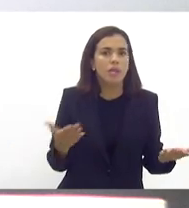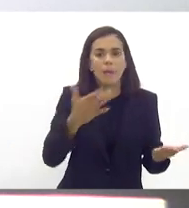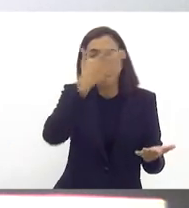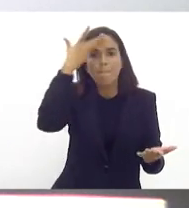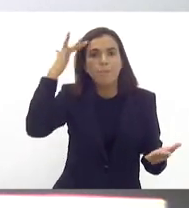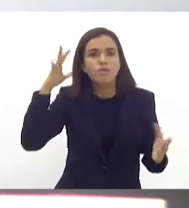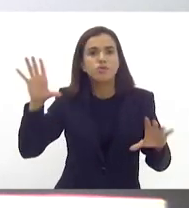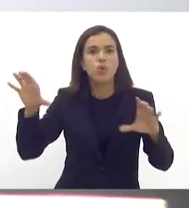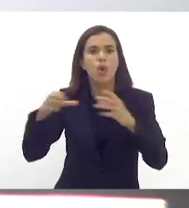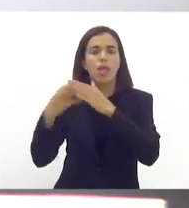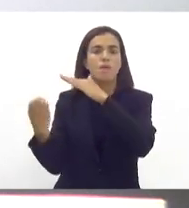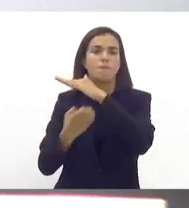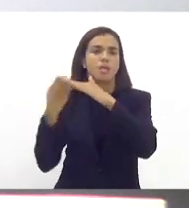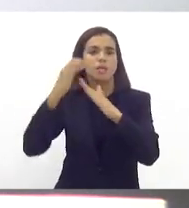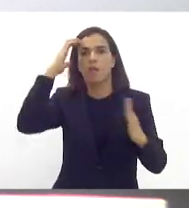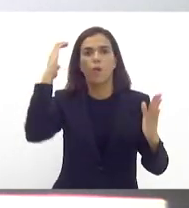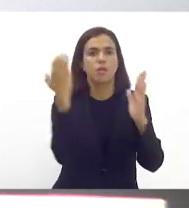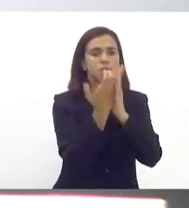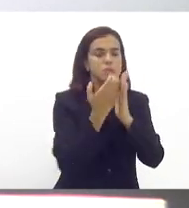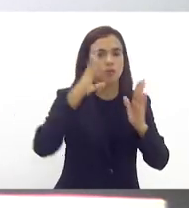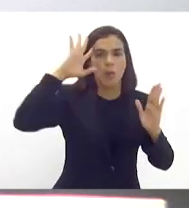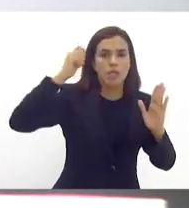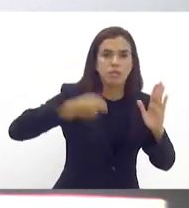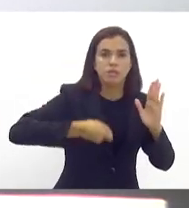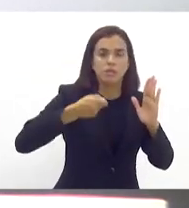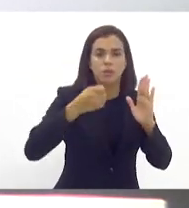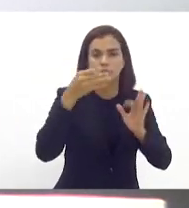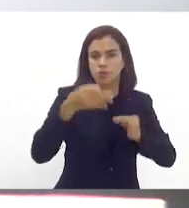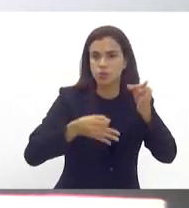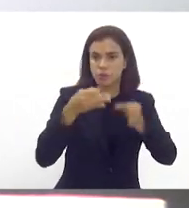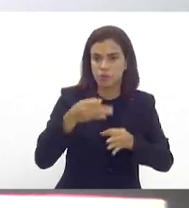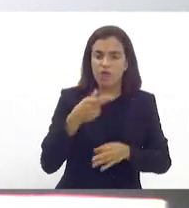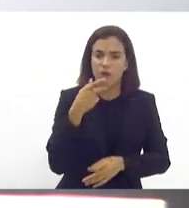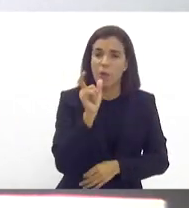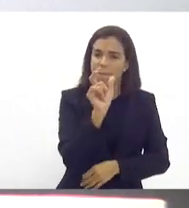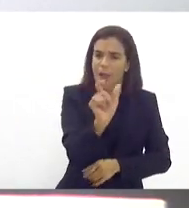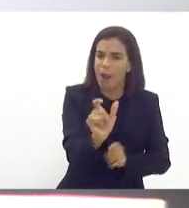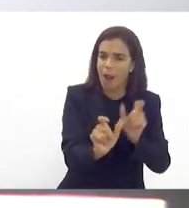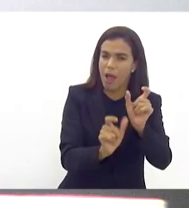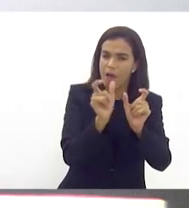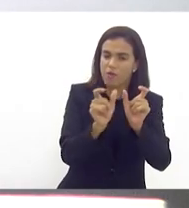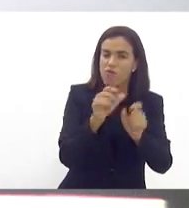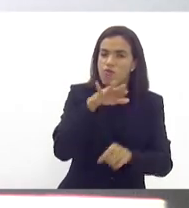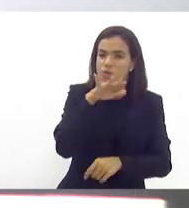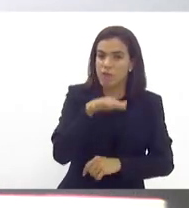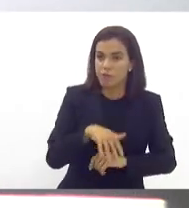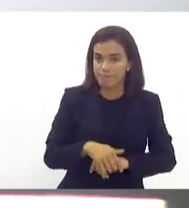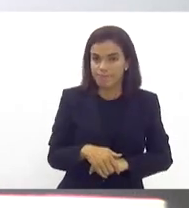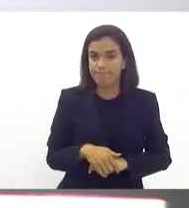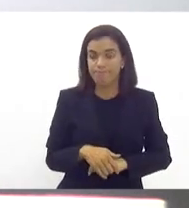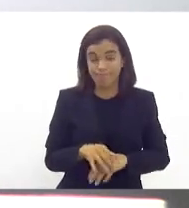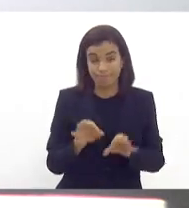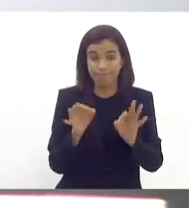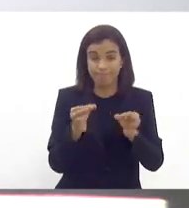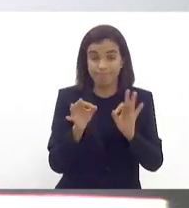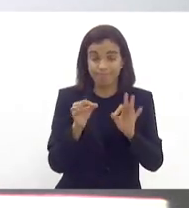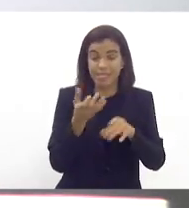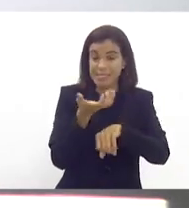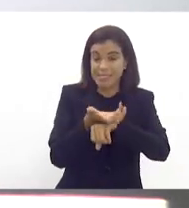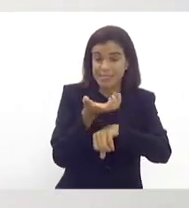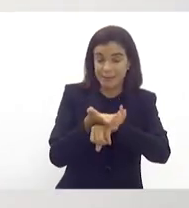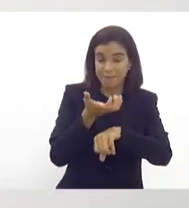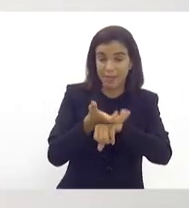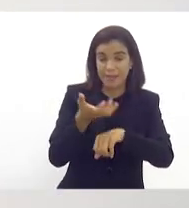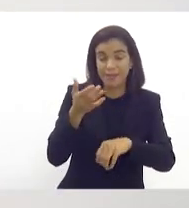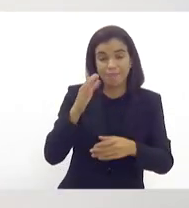judicial eu não tenho eu vou usar um adjetivo ruim por favor nas cadeiras de faculdade a gente aprende que